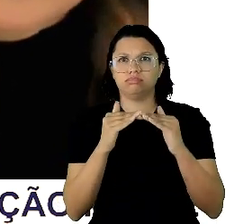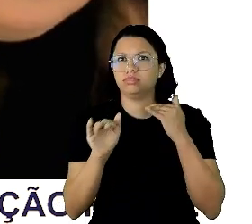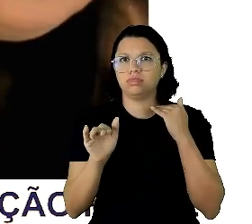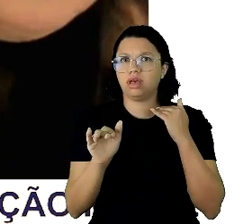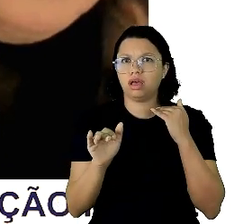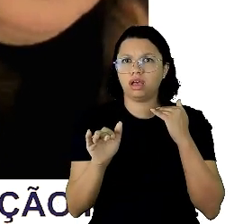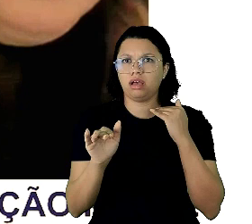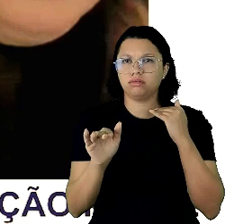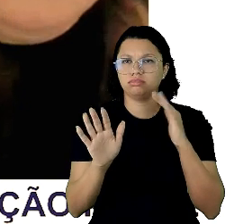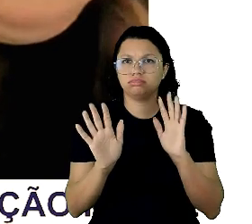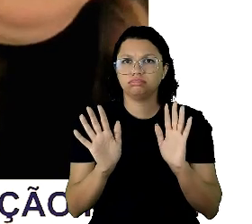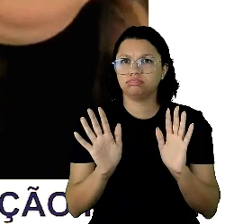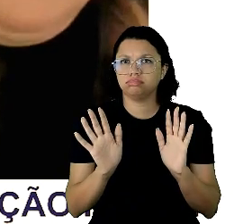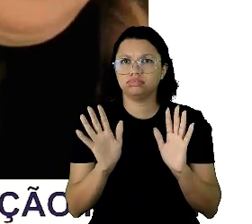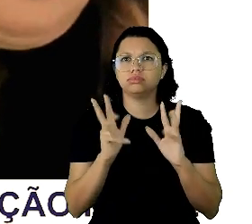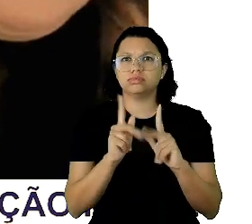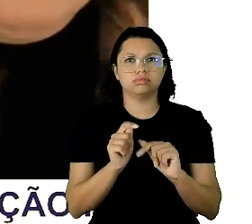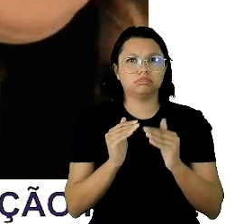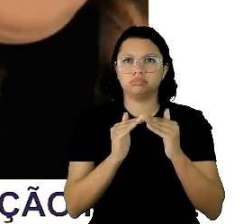totalmente.